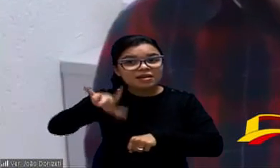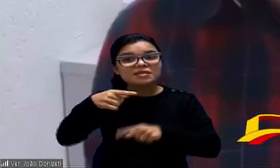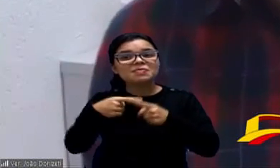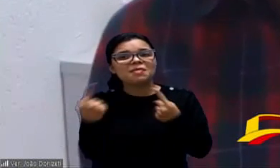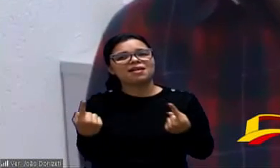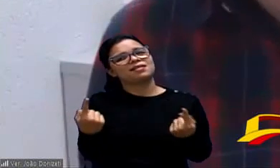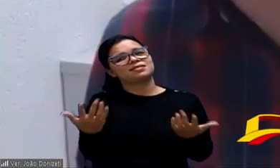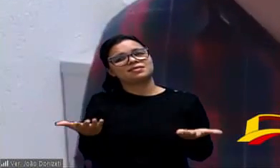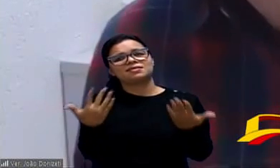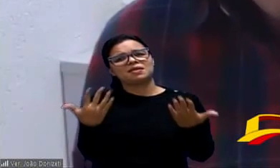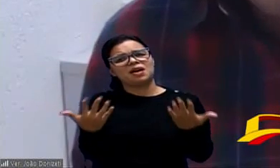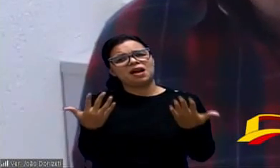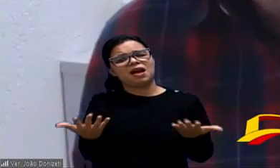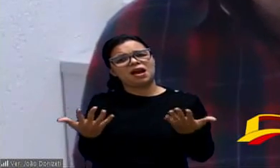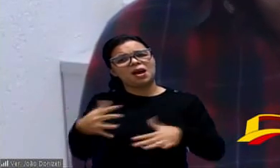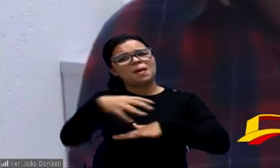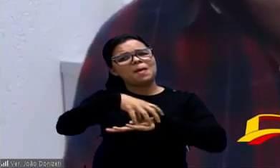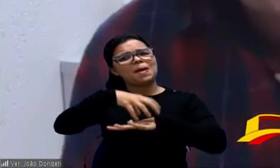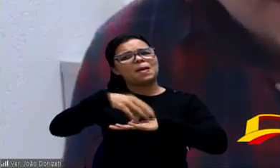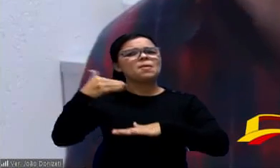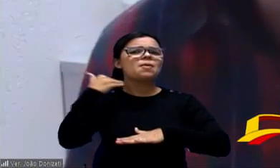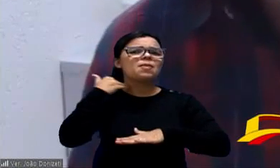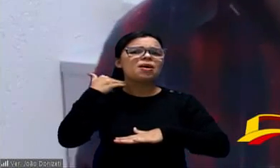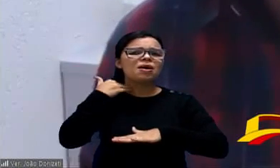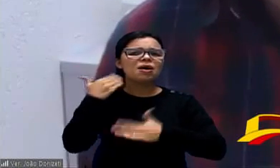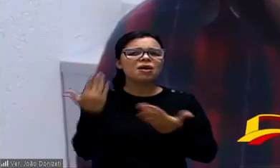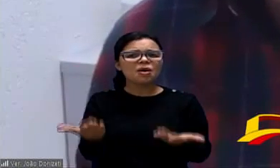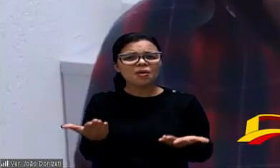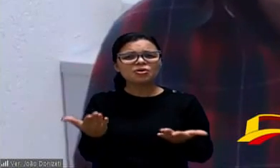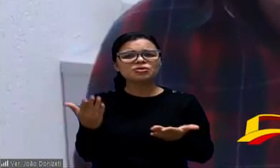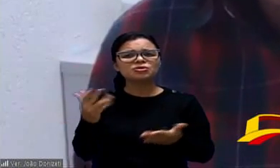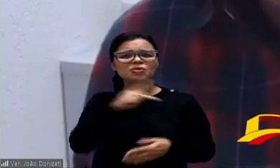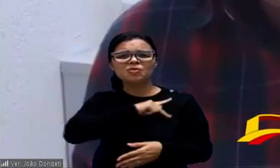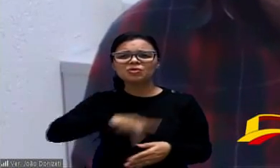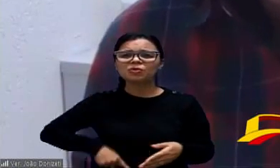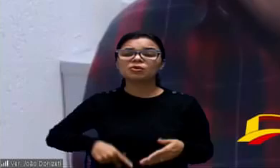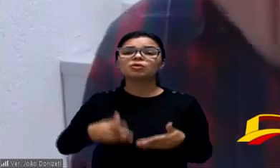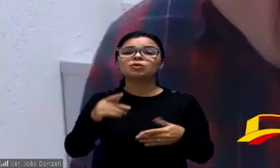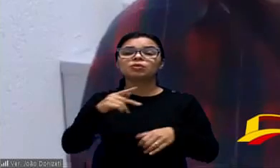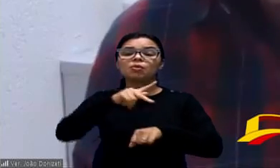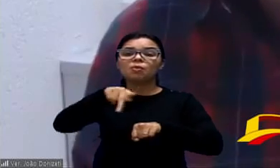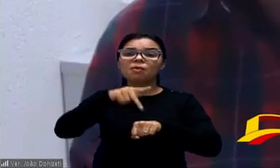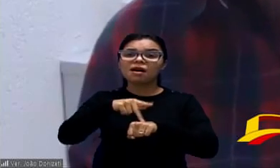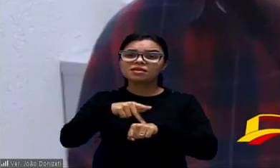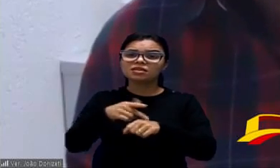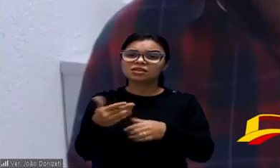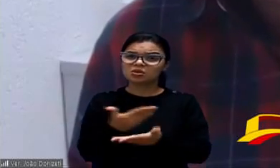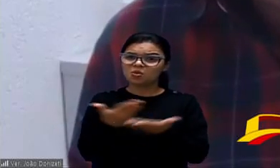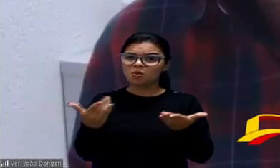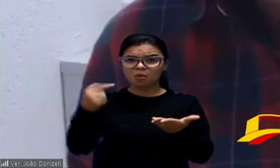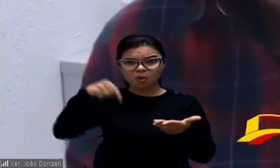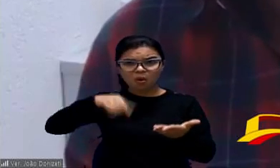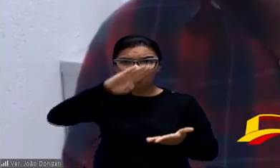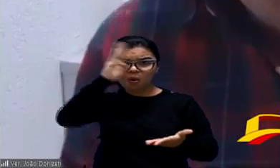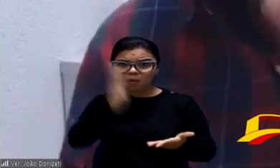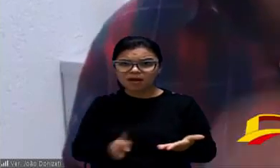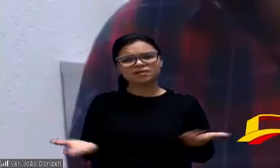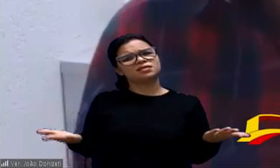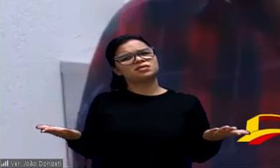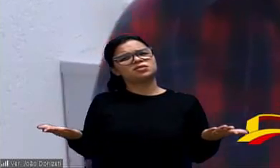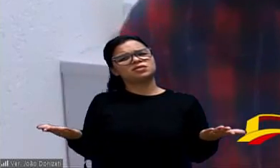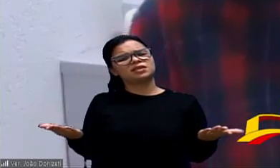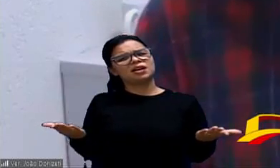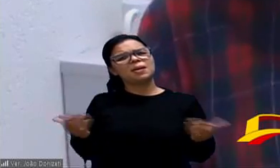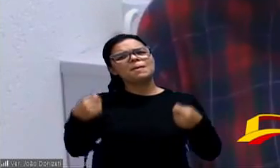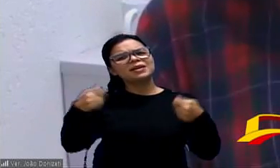viu? Banco, senhor presidente, num país que nem o nosso... Banco, num país que nem o nosso, os caras têm que dar um